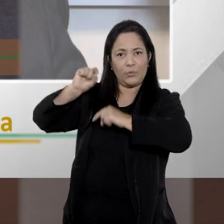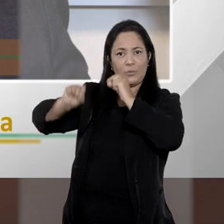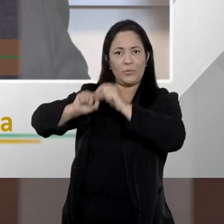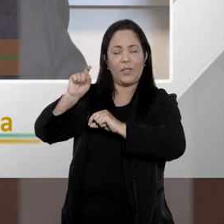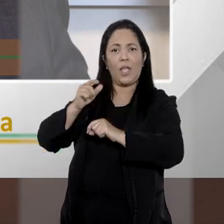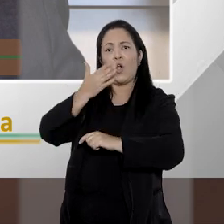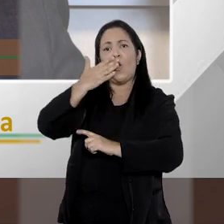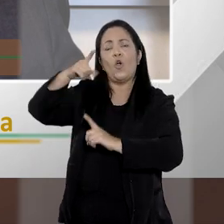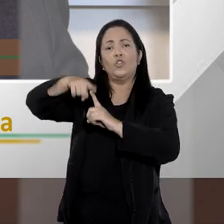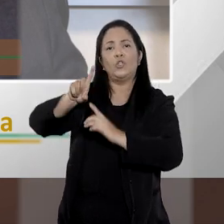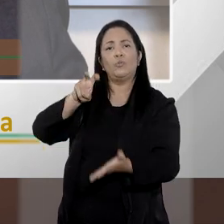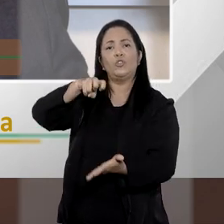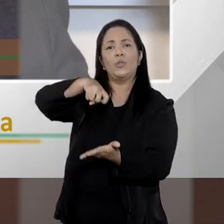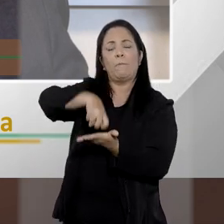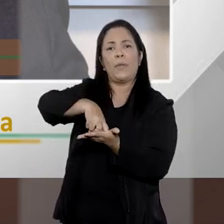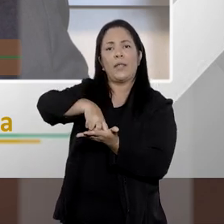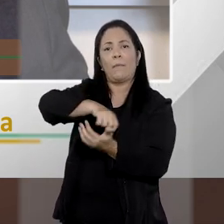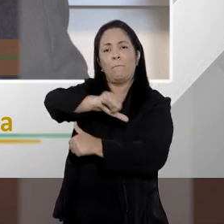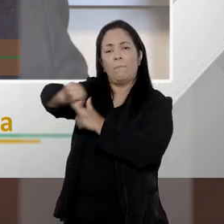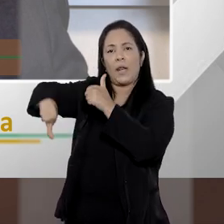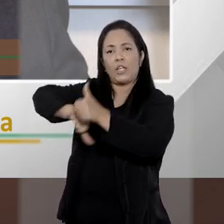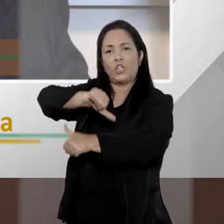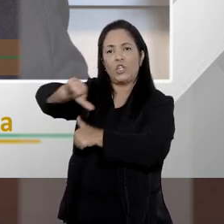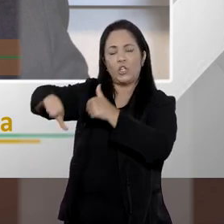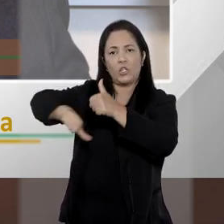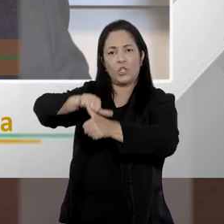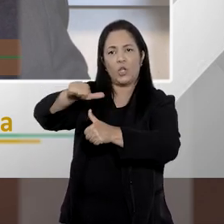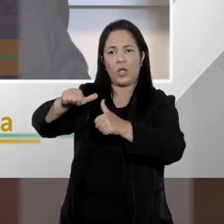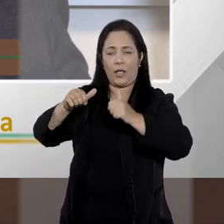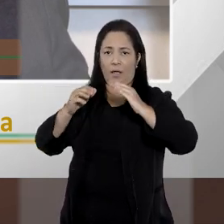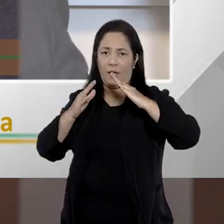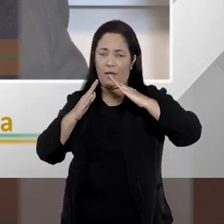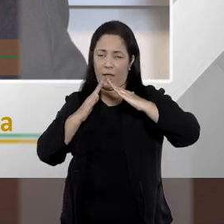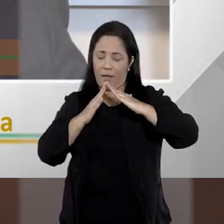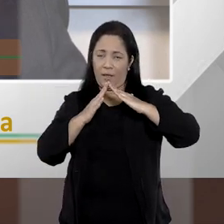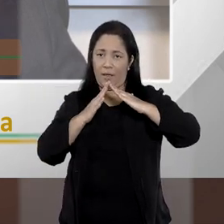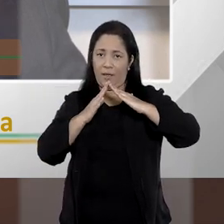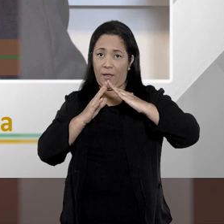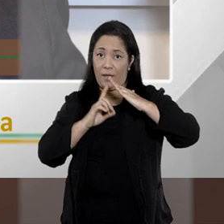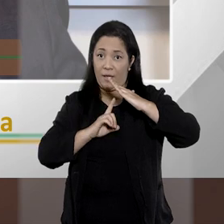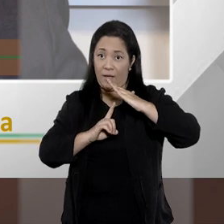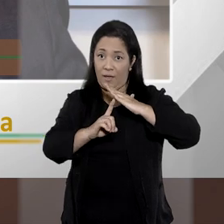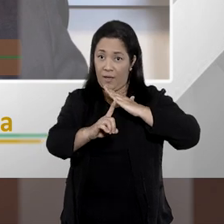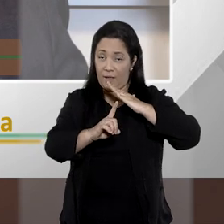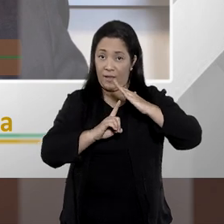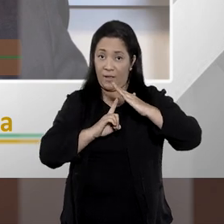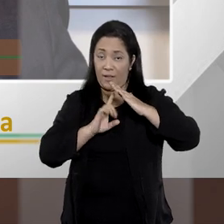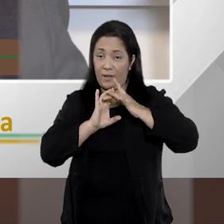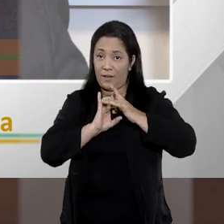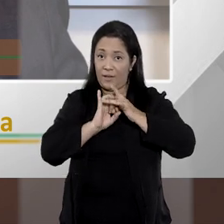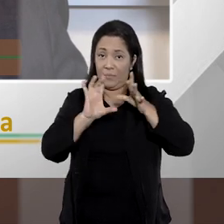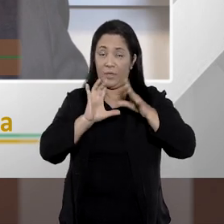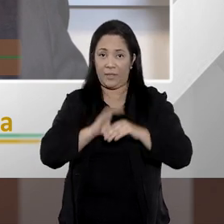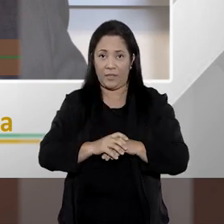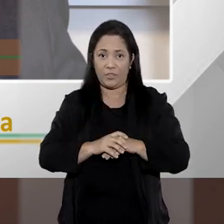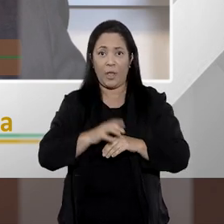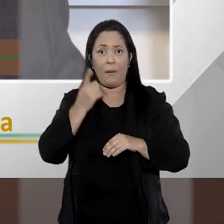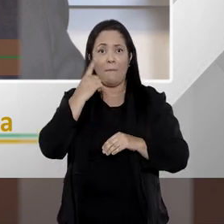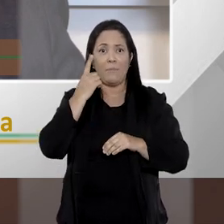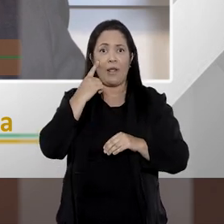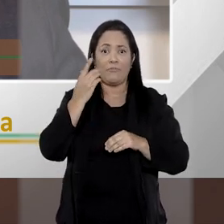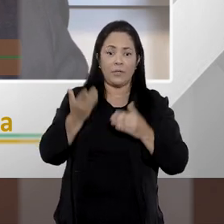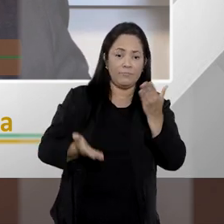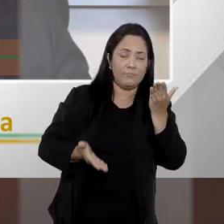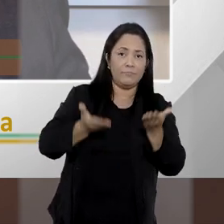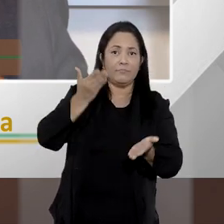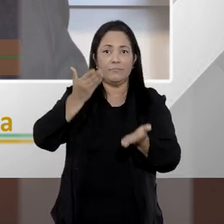corporais pela prisão, pela pena privativa de liberdade, visando com isso, ao longo do tempo, se buscar uma proporcionalidade